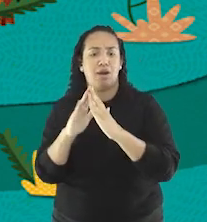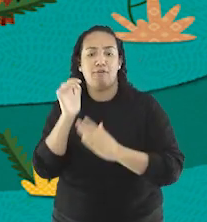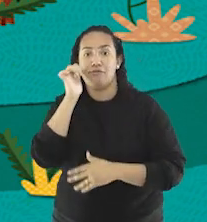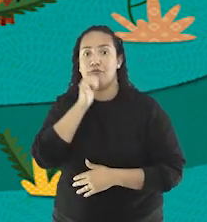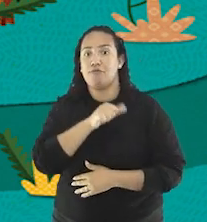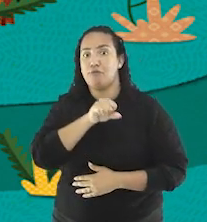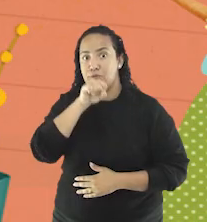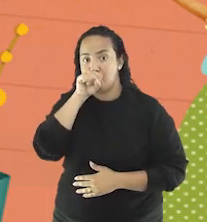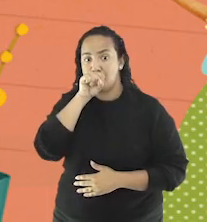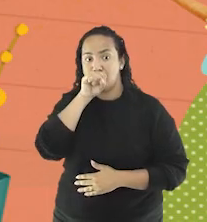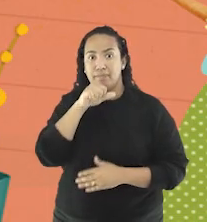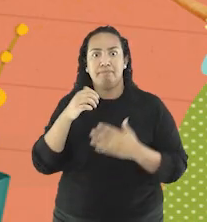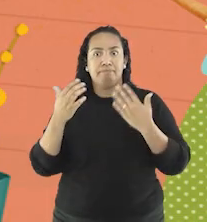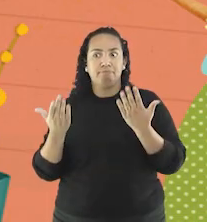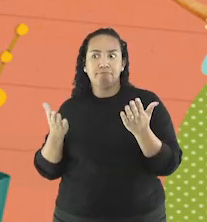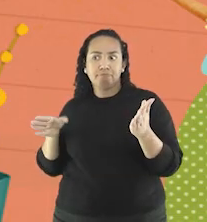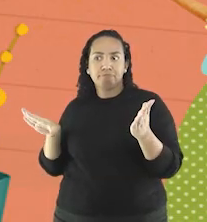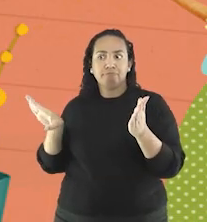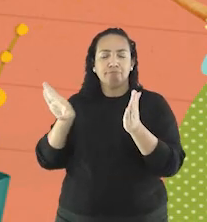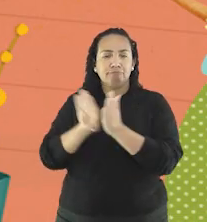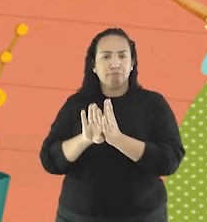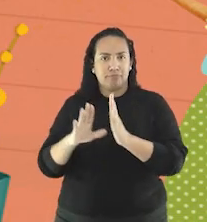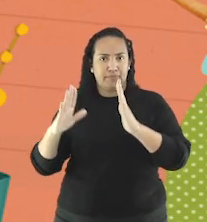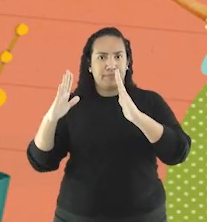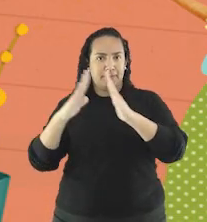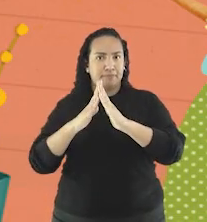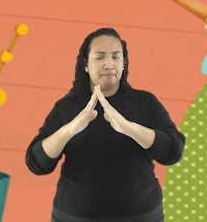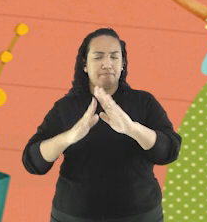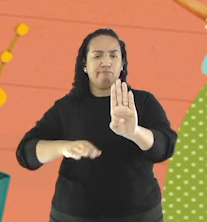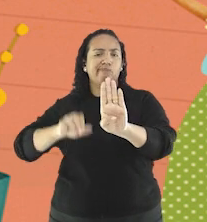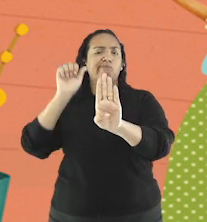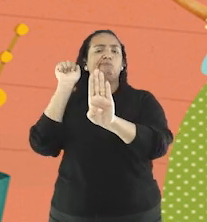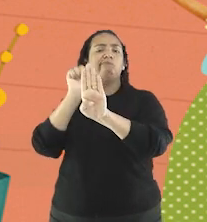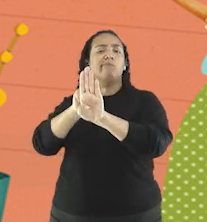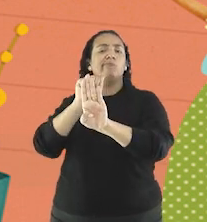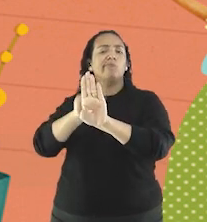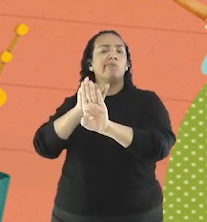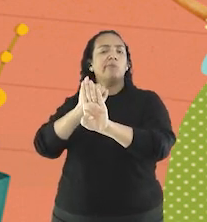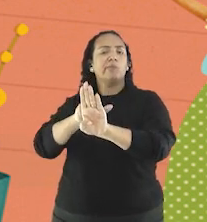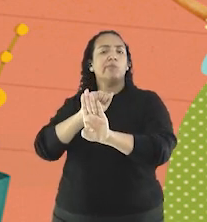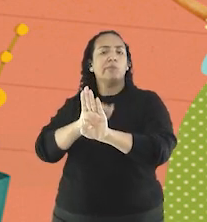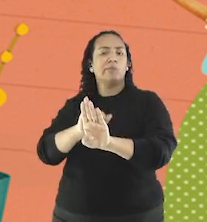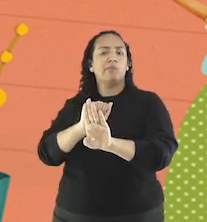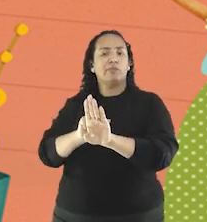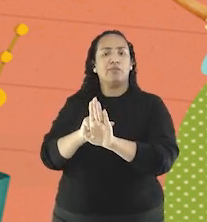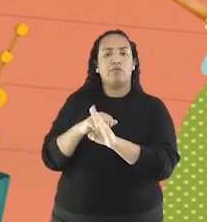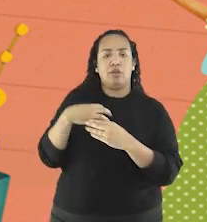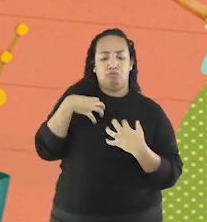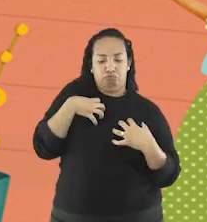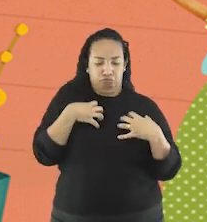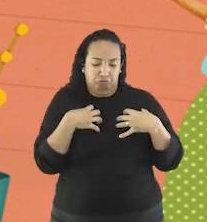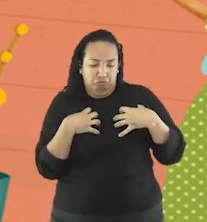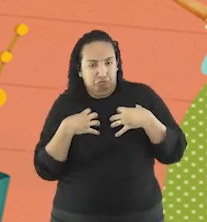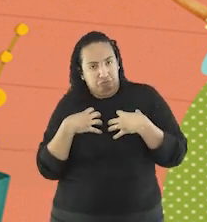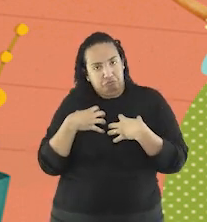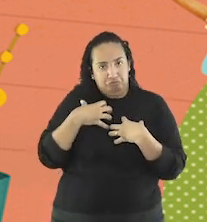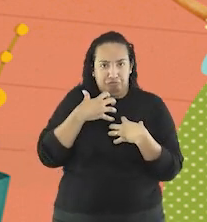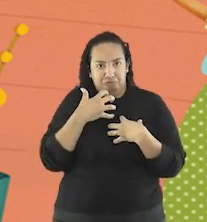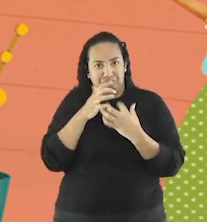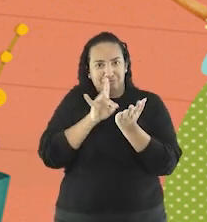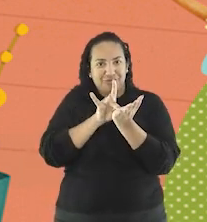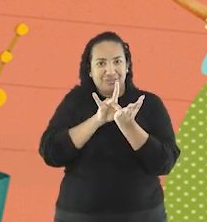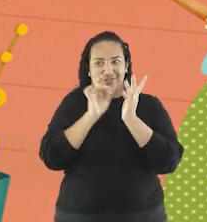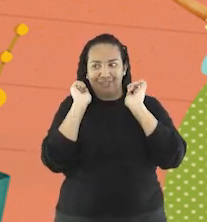da vovó dela. Chegou lá, ele bateu na porta e afinou a voz, fingindo ser